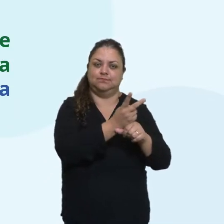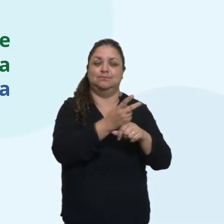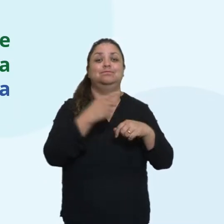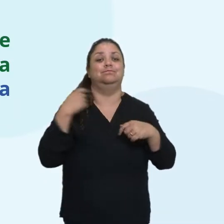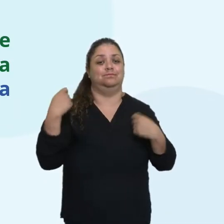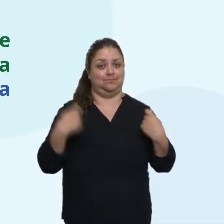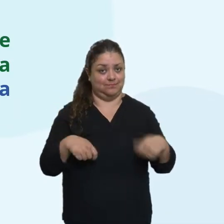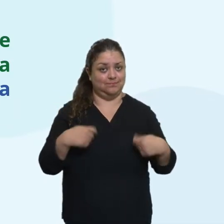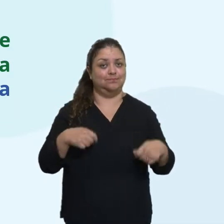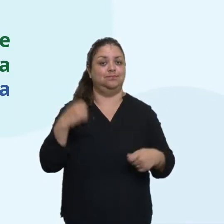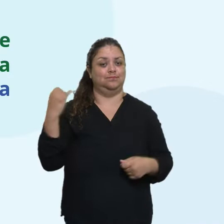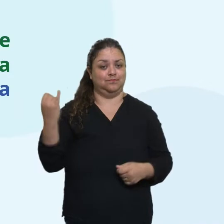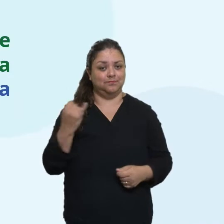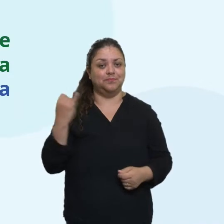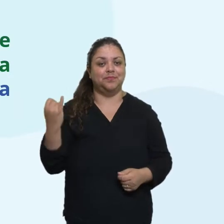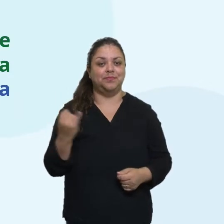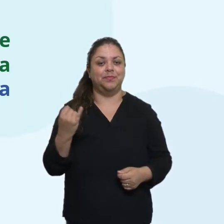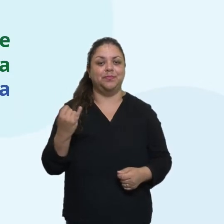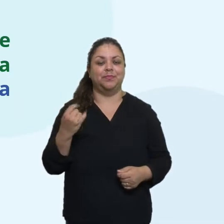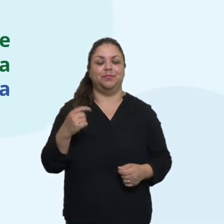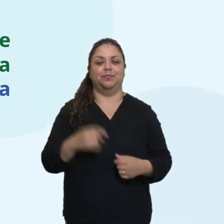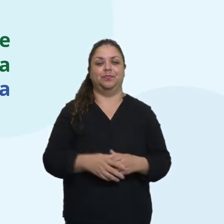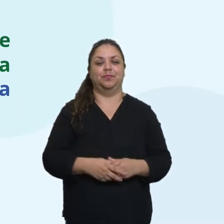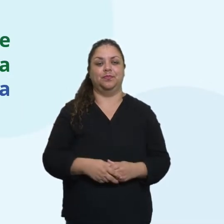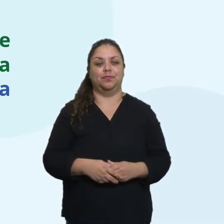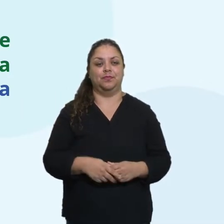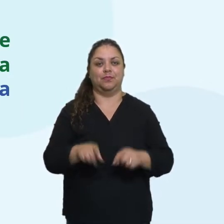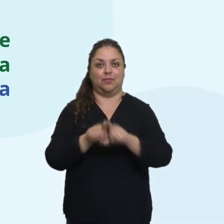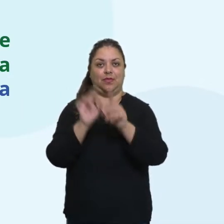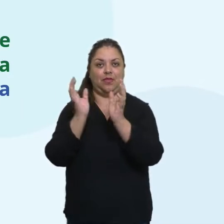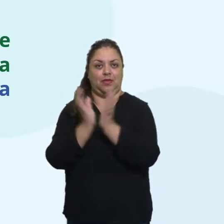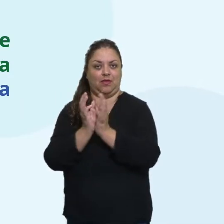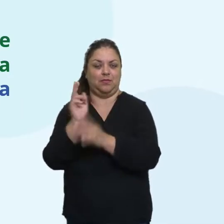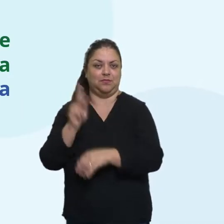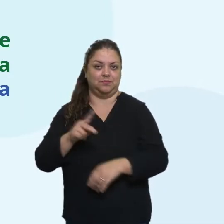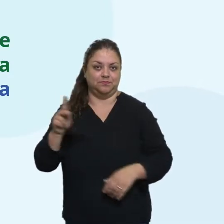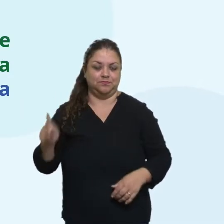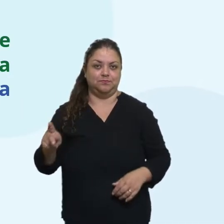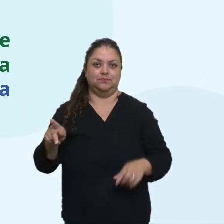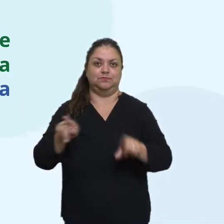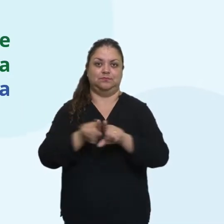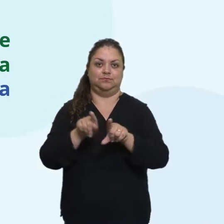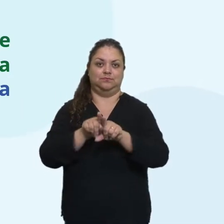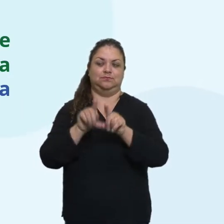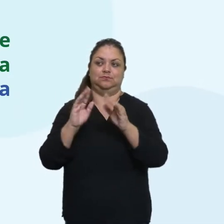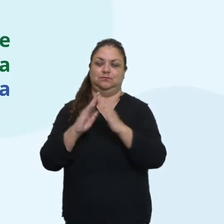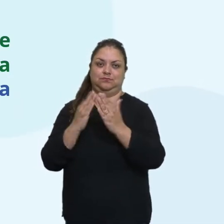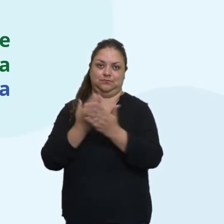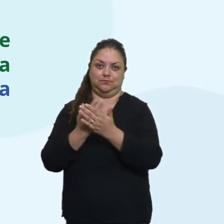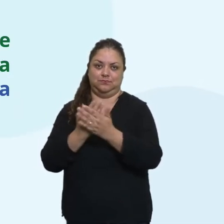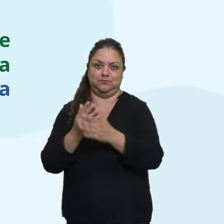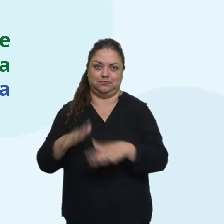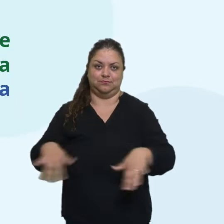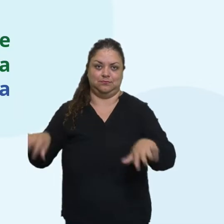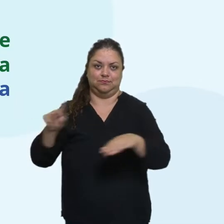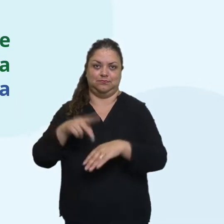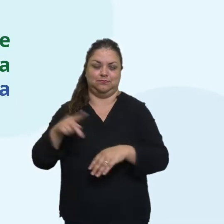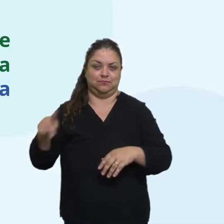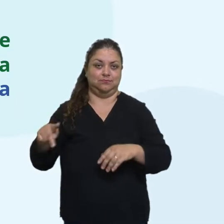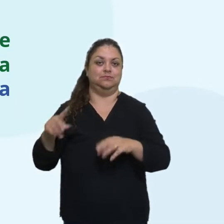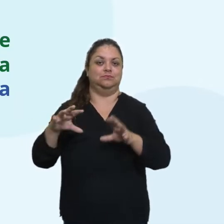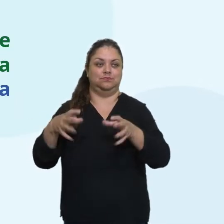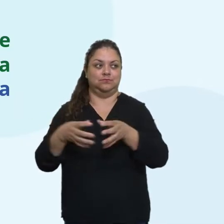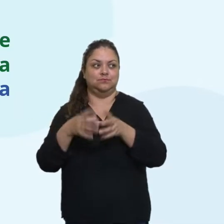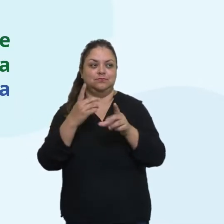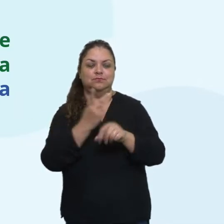né Por parte aí da equipe gestora e apontamento dos professores e também